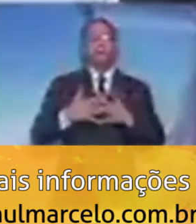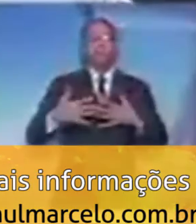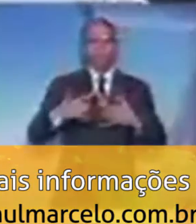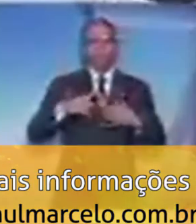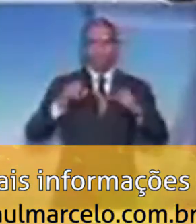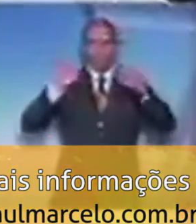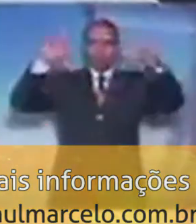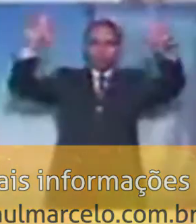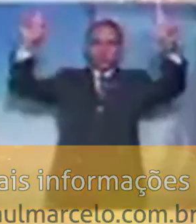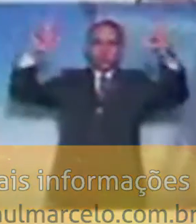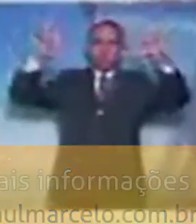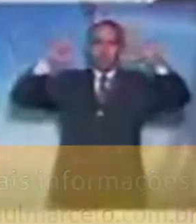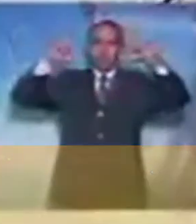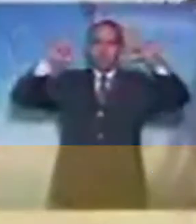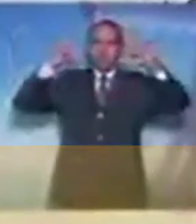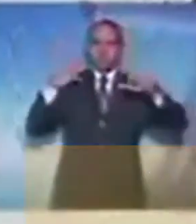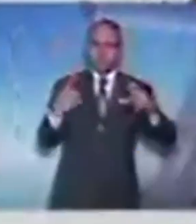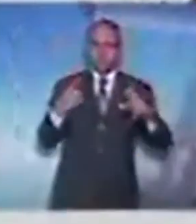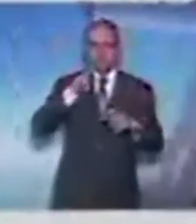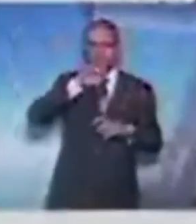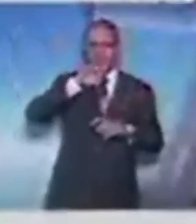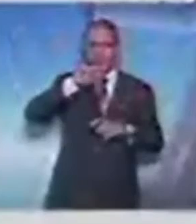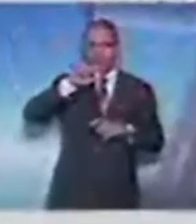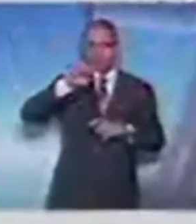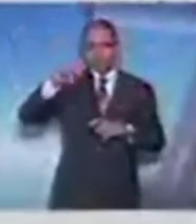Tem até outdoor lá com a fotografia do deputado federal Vitor Lipe,